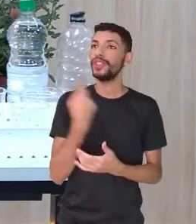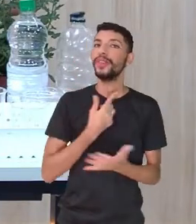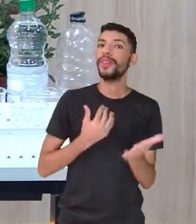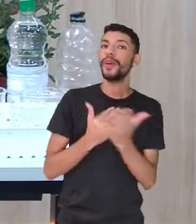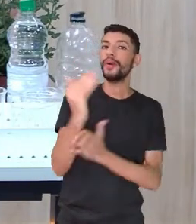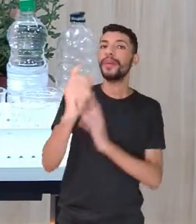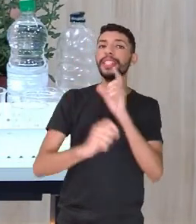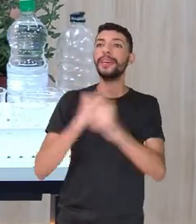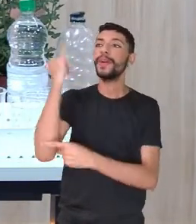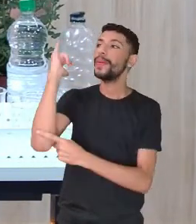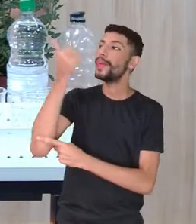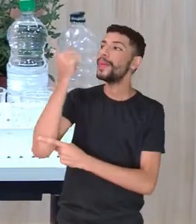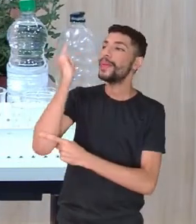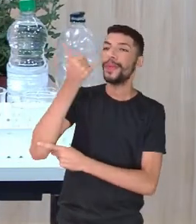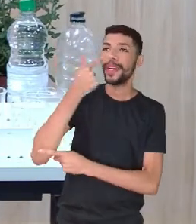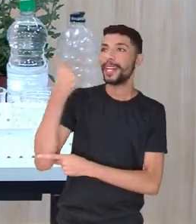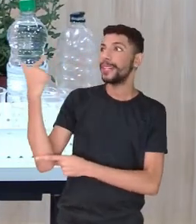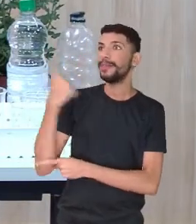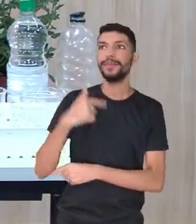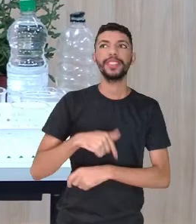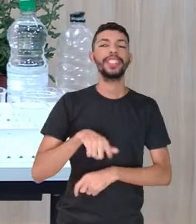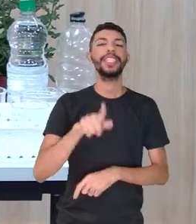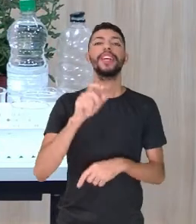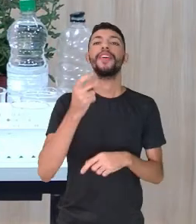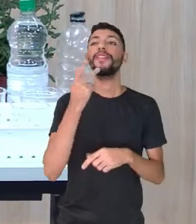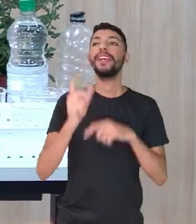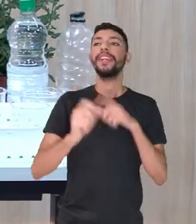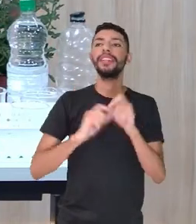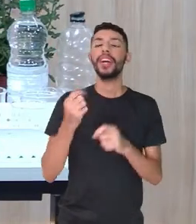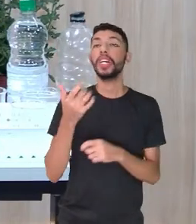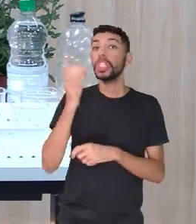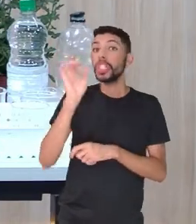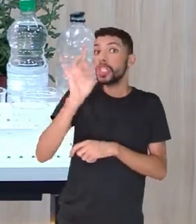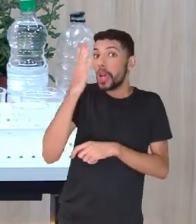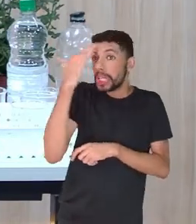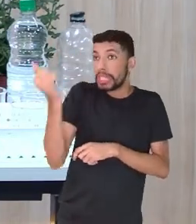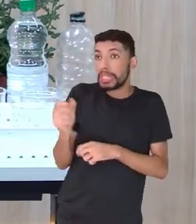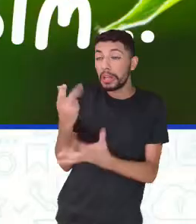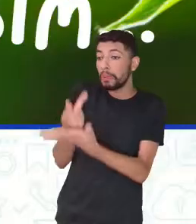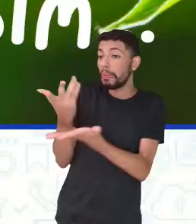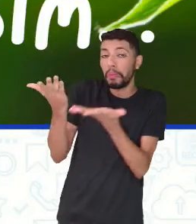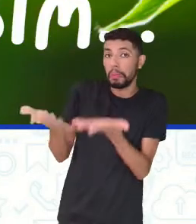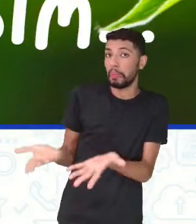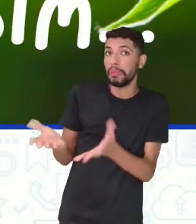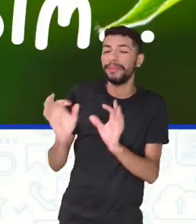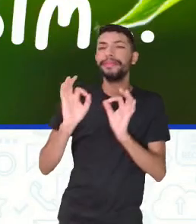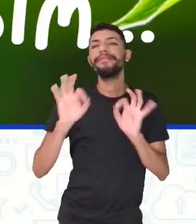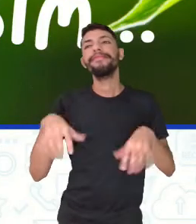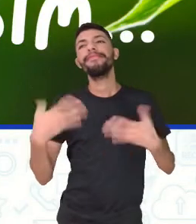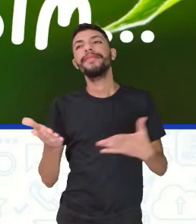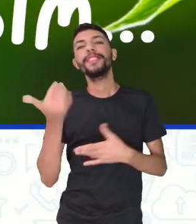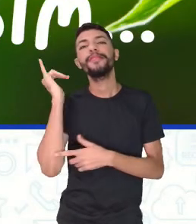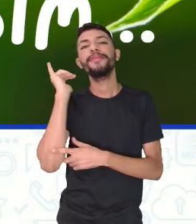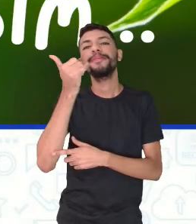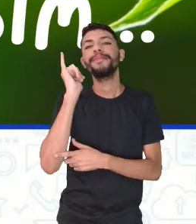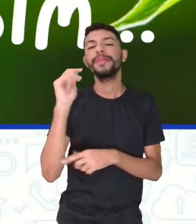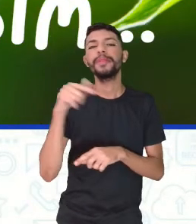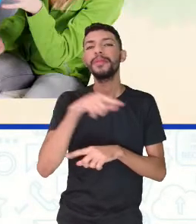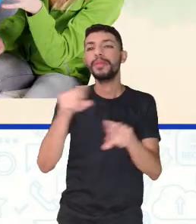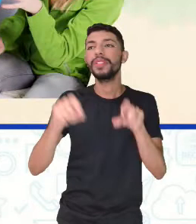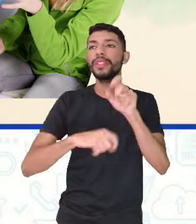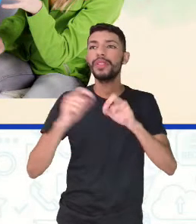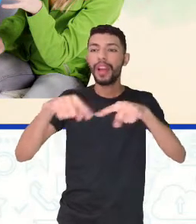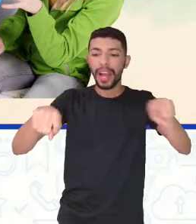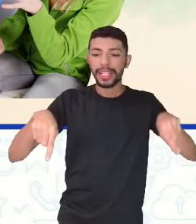com uma historinha, não é? E eu estou dizendo a vocês, só sei que foi assim. E vou contar aí para vocês uma história. Uma história de uma sala